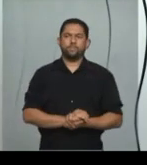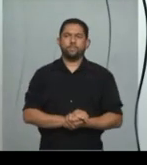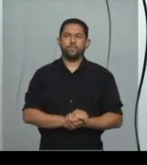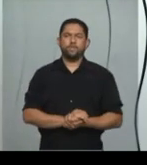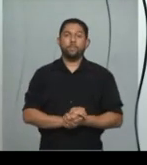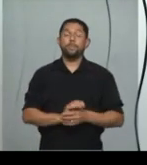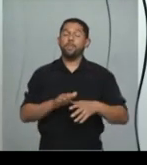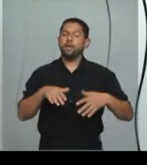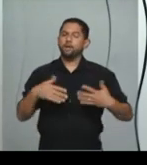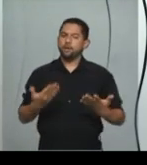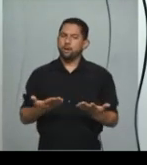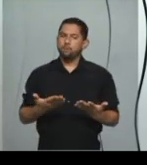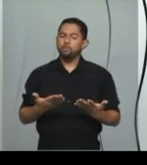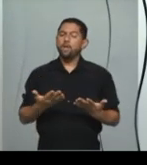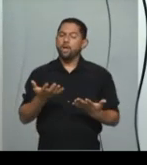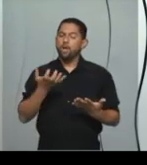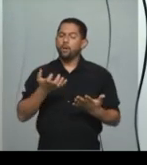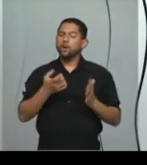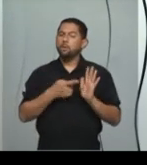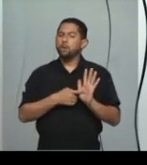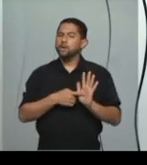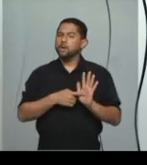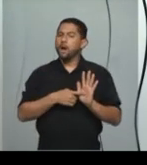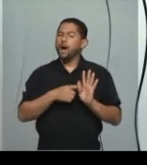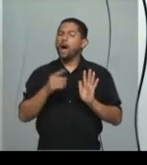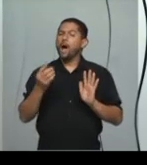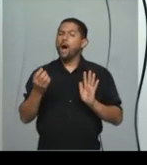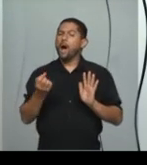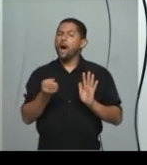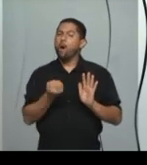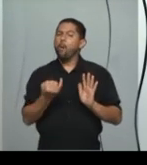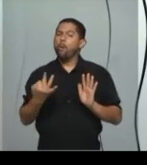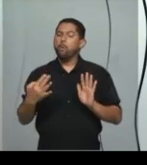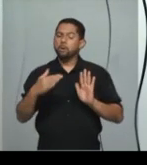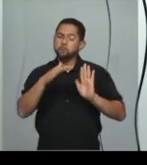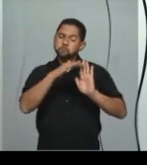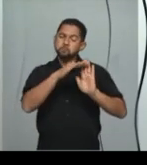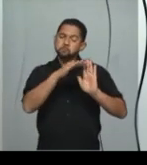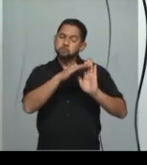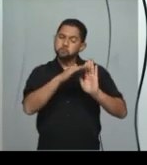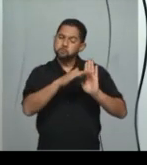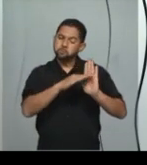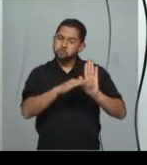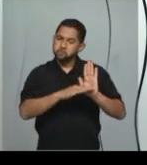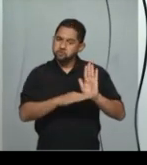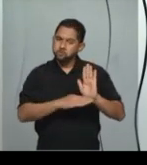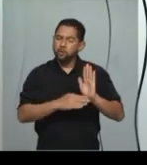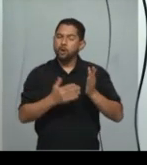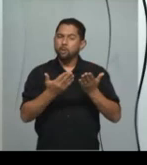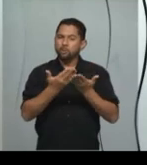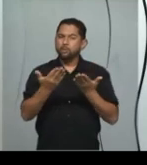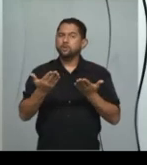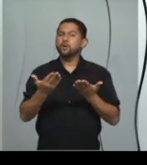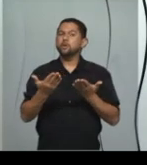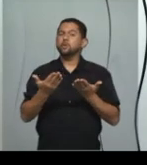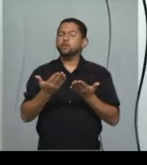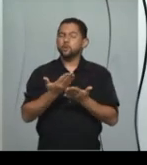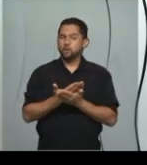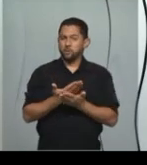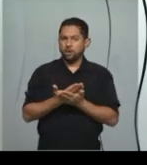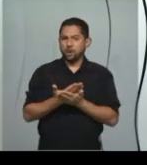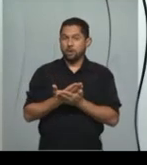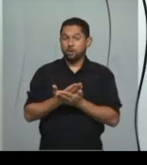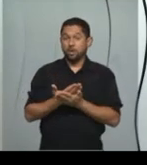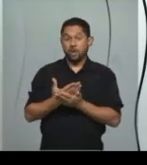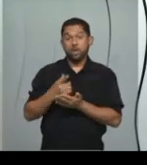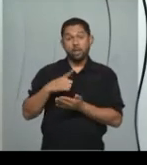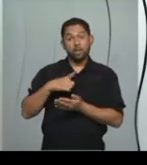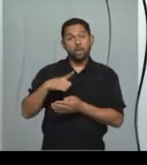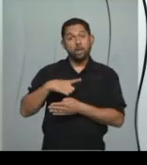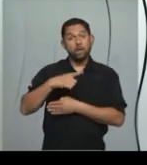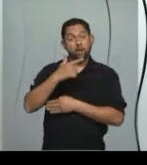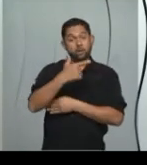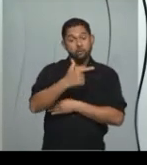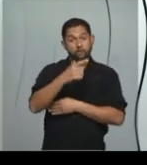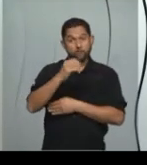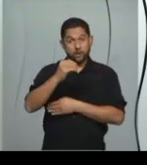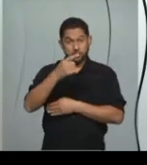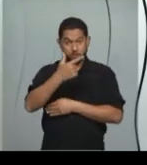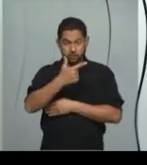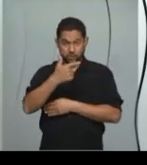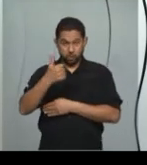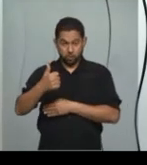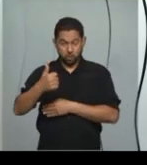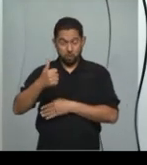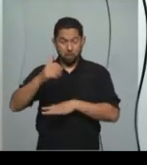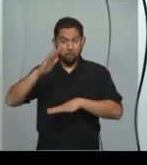aqui algumas dicas importantes para que vocês, estudantes, possam ter um 2021 muito mais